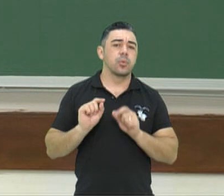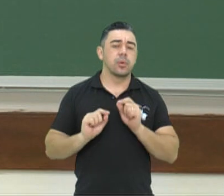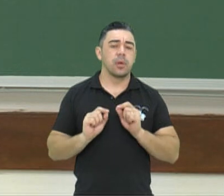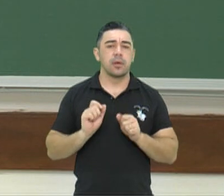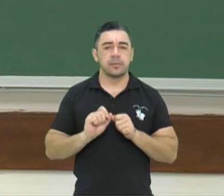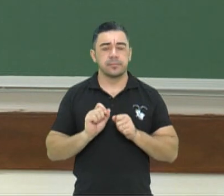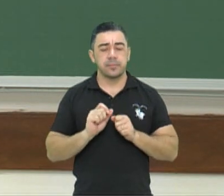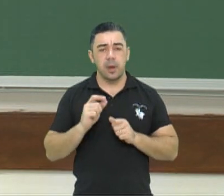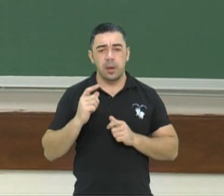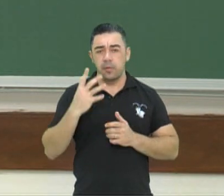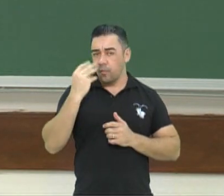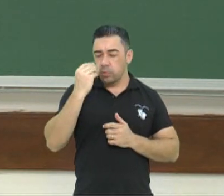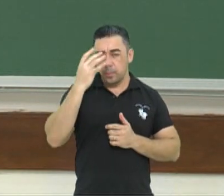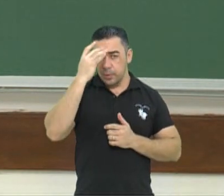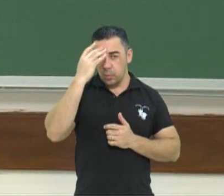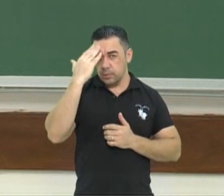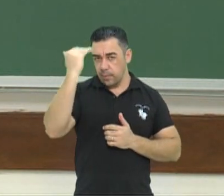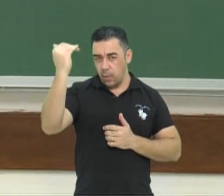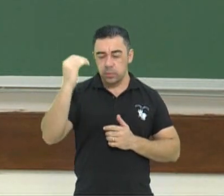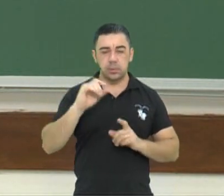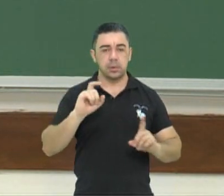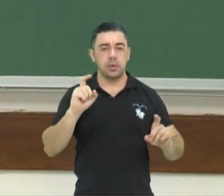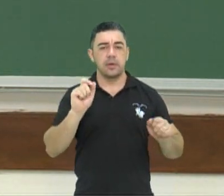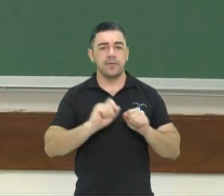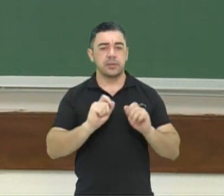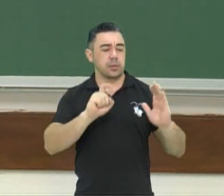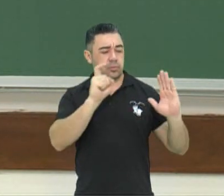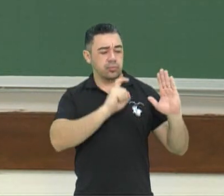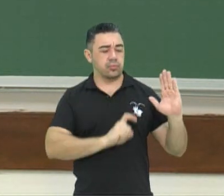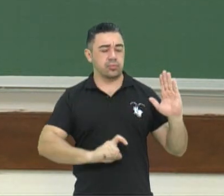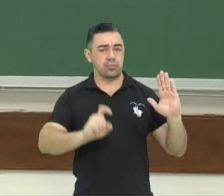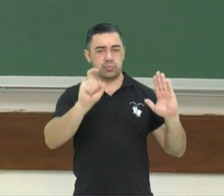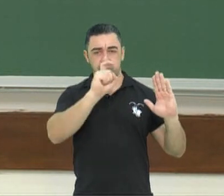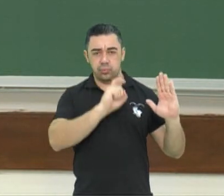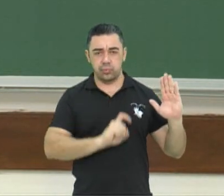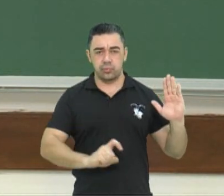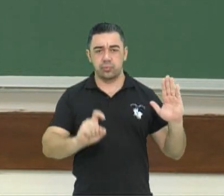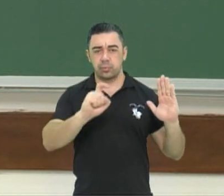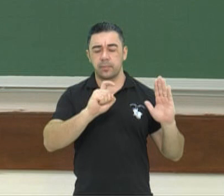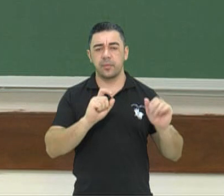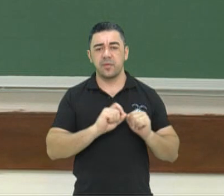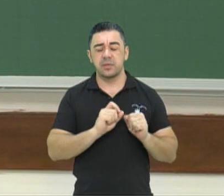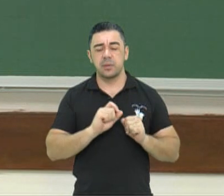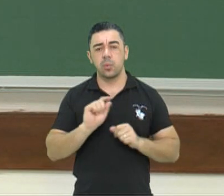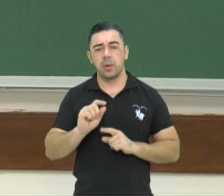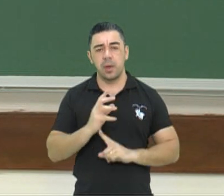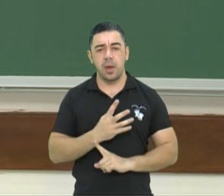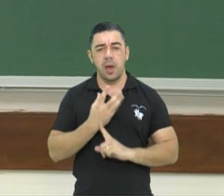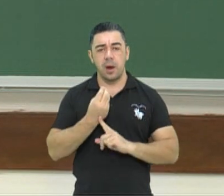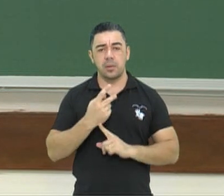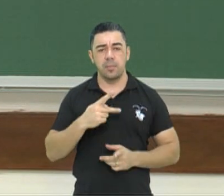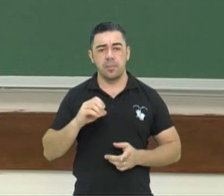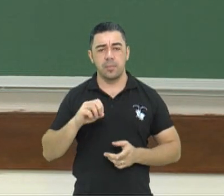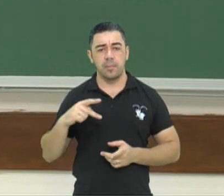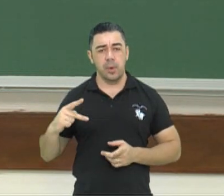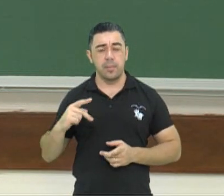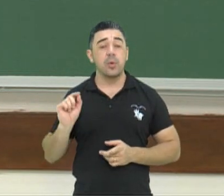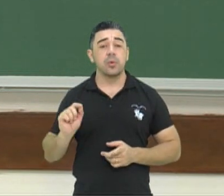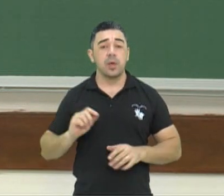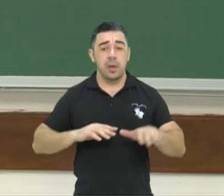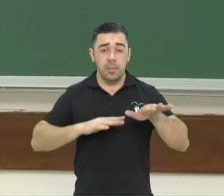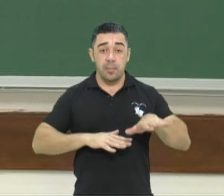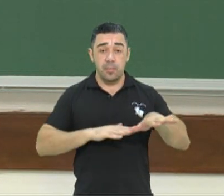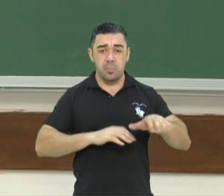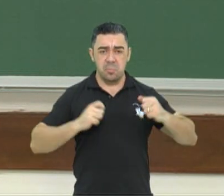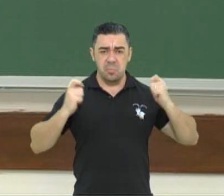serigrafias com essas figuras. Qual que era a essência da arte pop? A invenção da arte pop, a essência dela era exatamente um protesto contra o